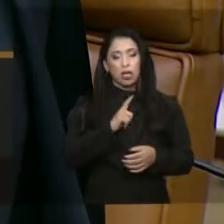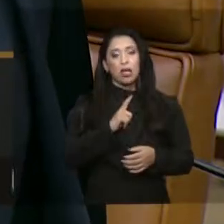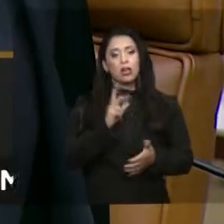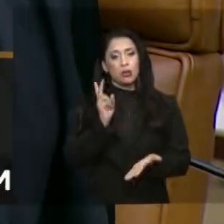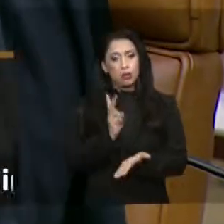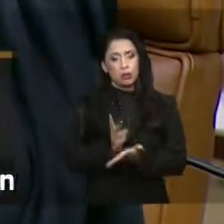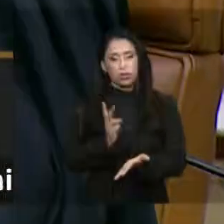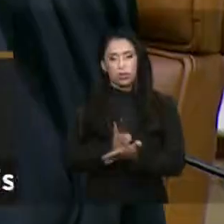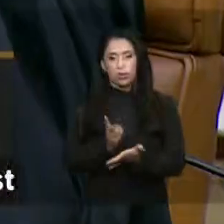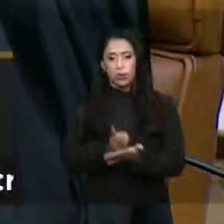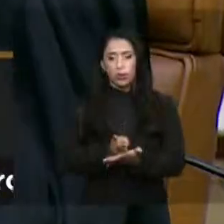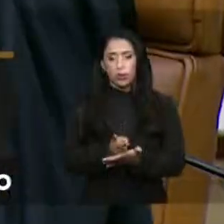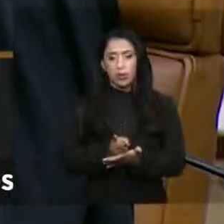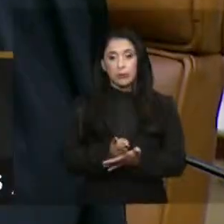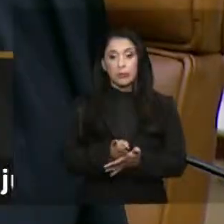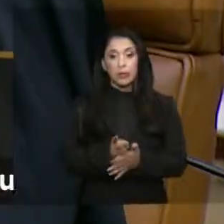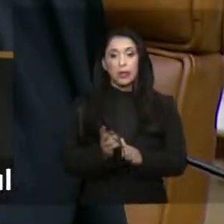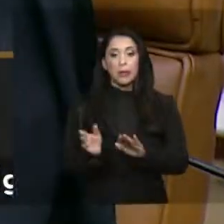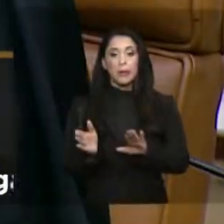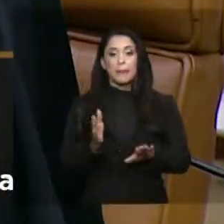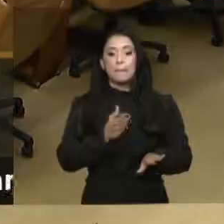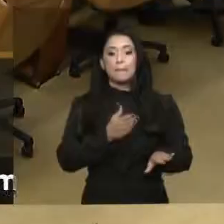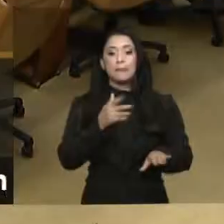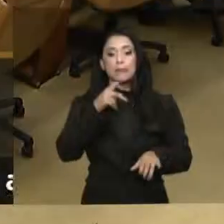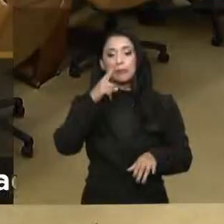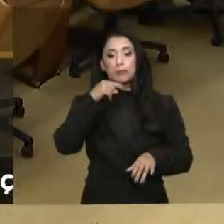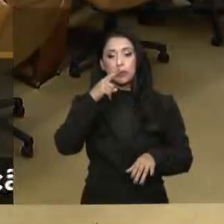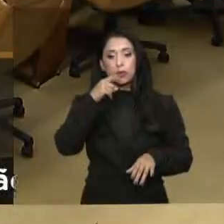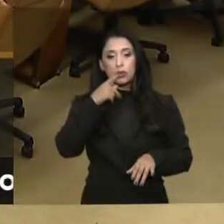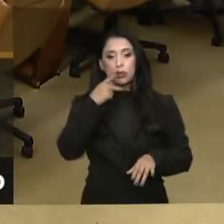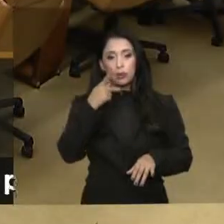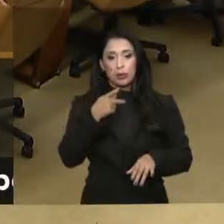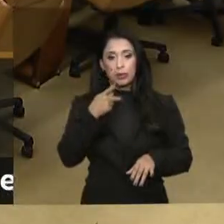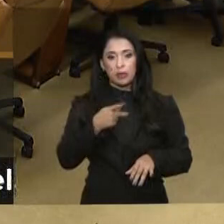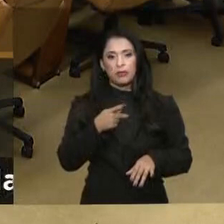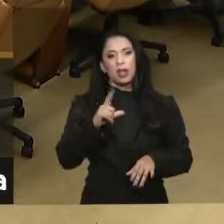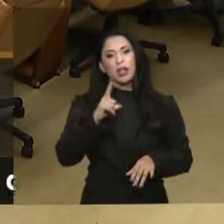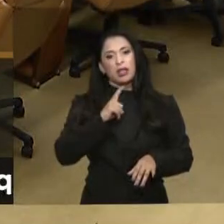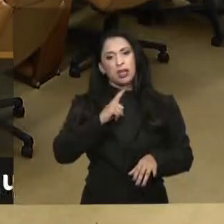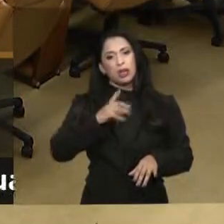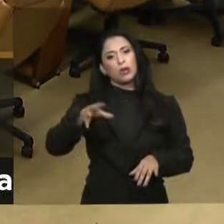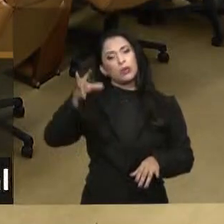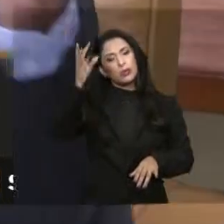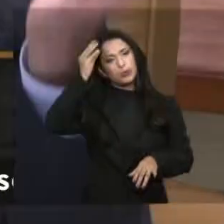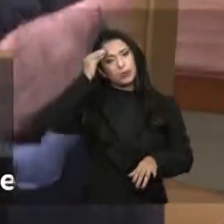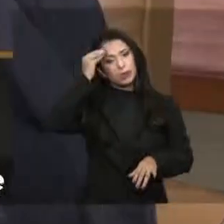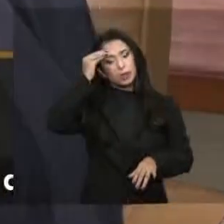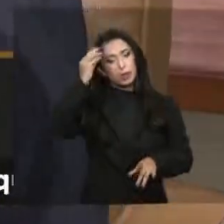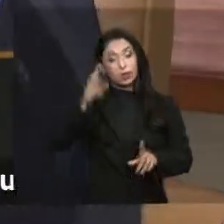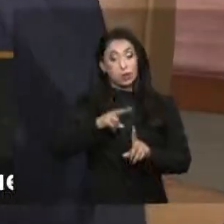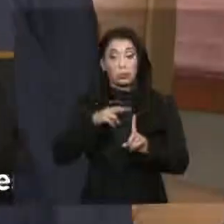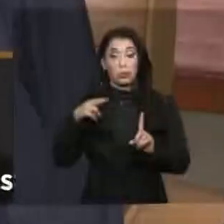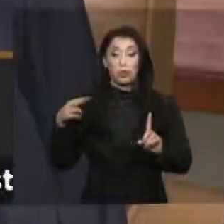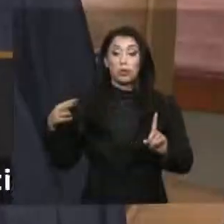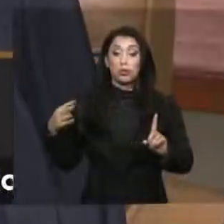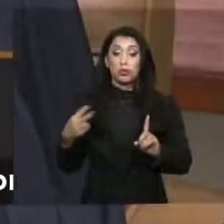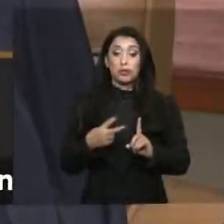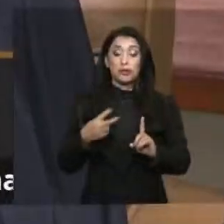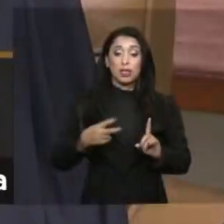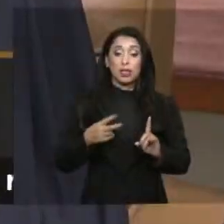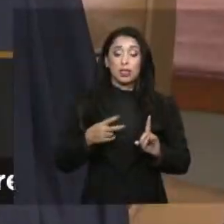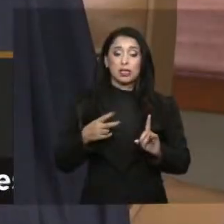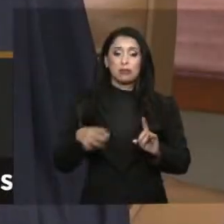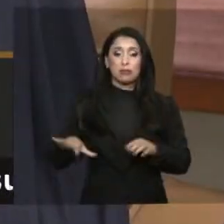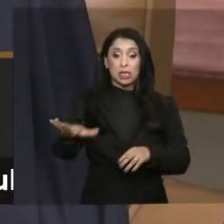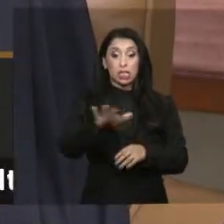decisão. Então, aí, por uma razão que é até compreensível do ponto de vista de contexto